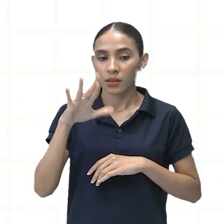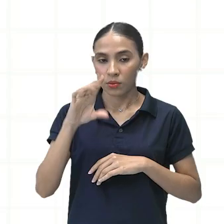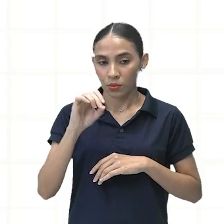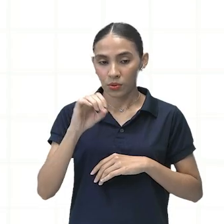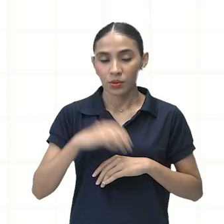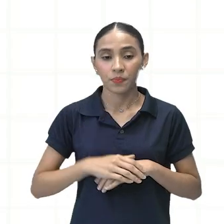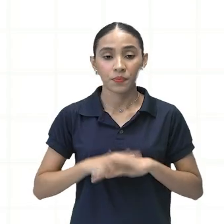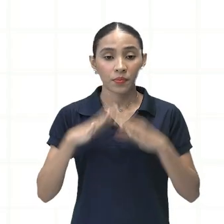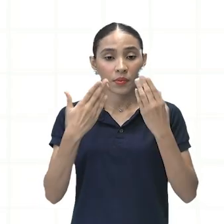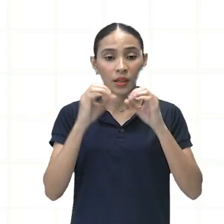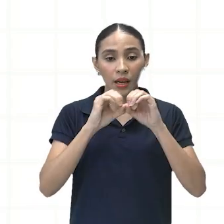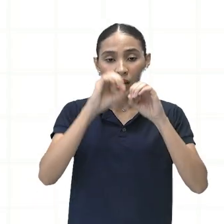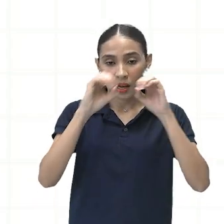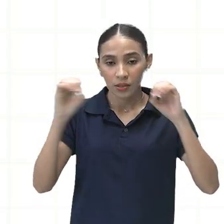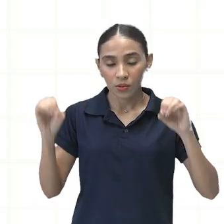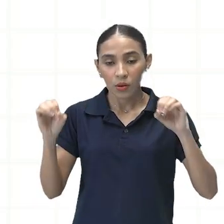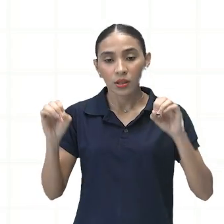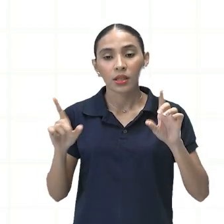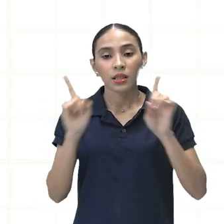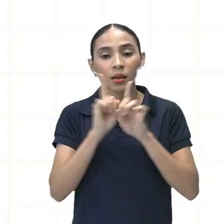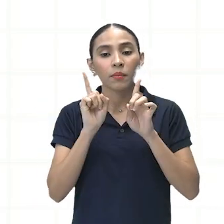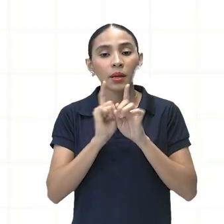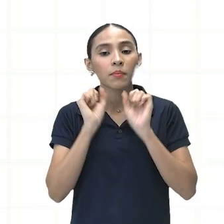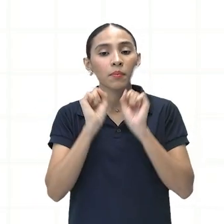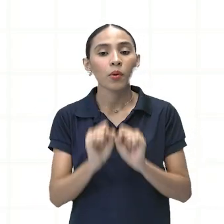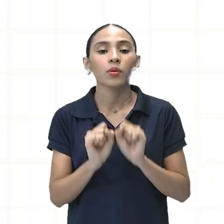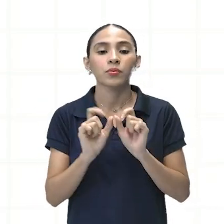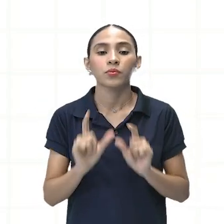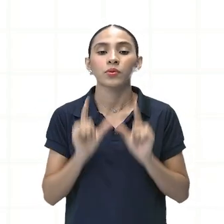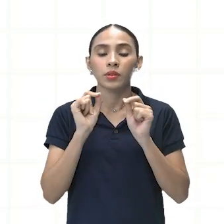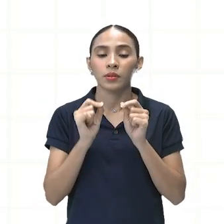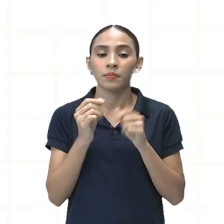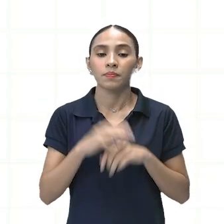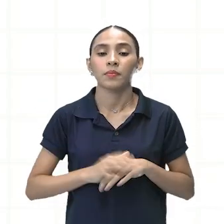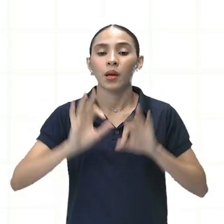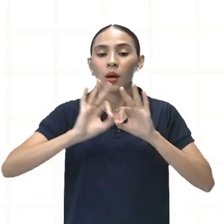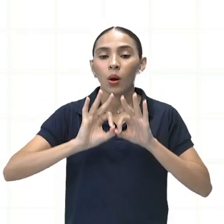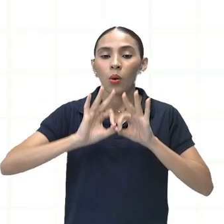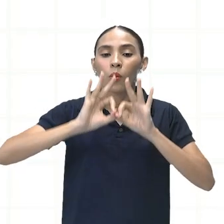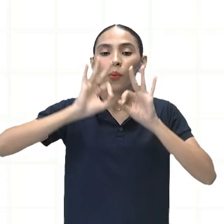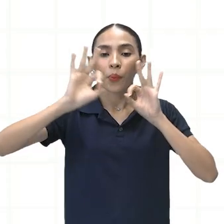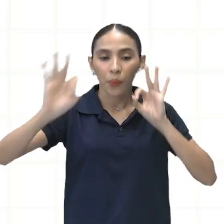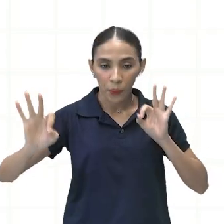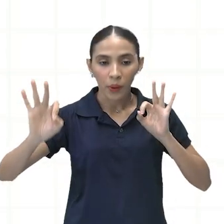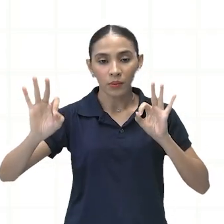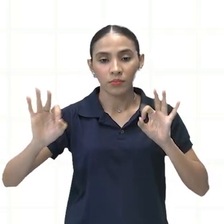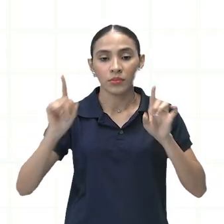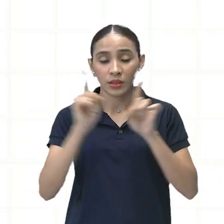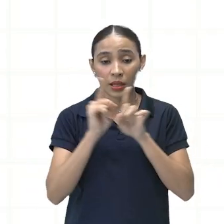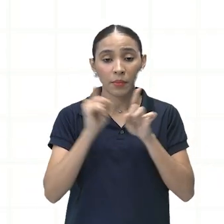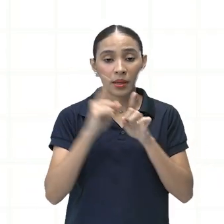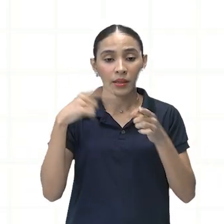grandes. As ondas de infrassom podem percorrer grandes distâncias e atravessar obstáculos